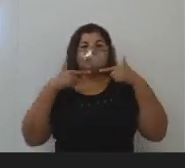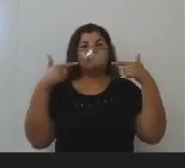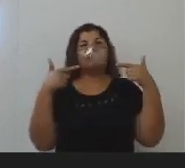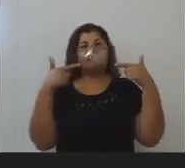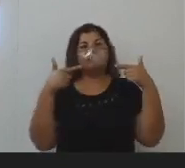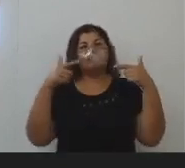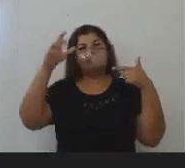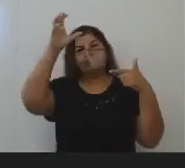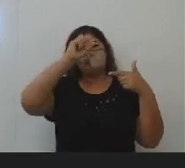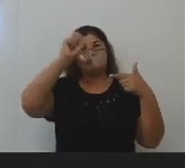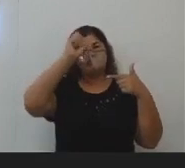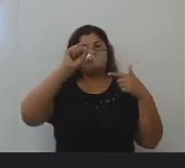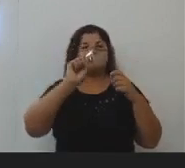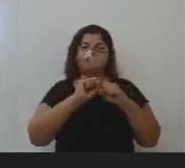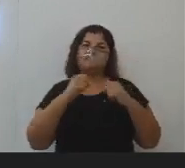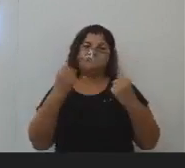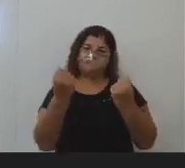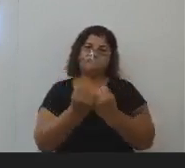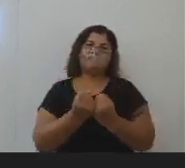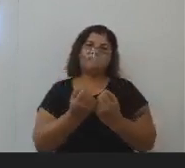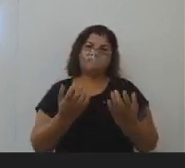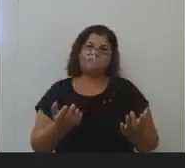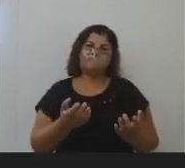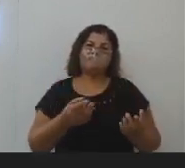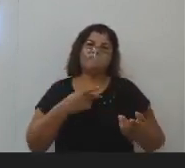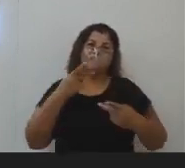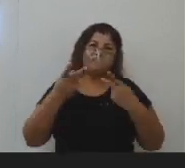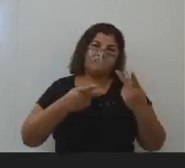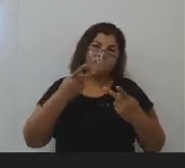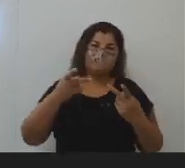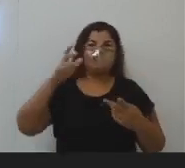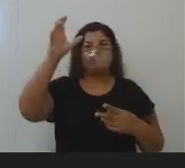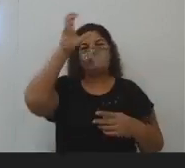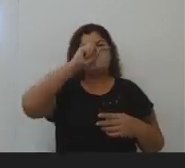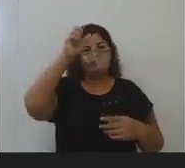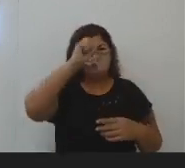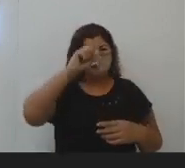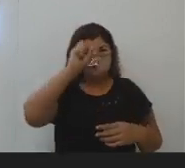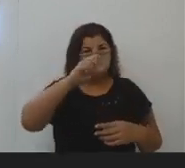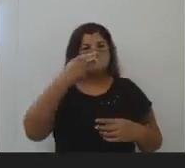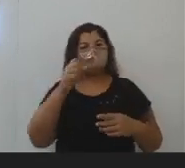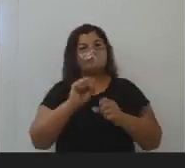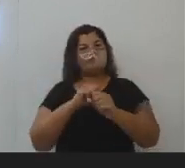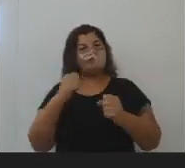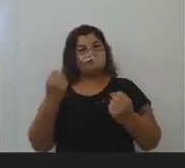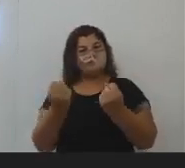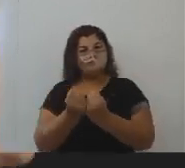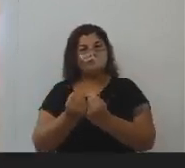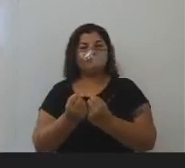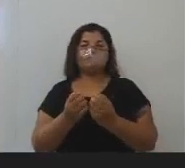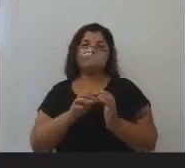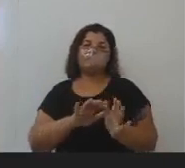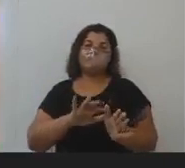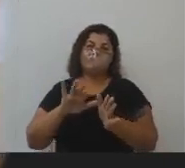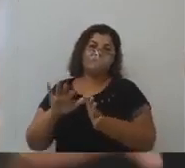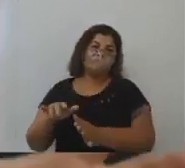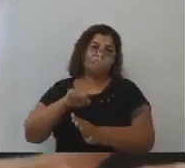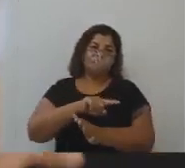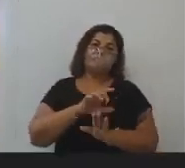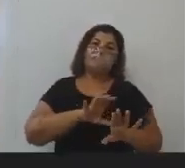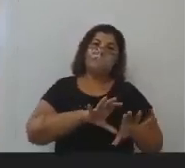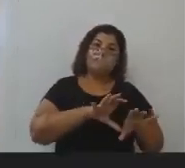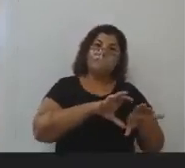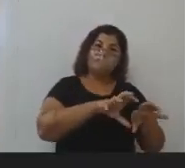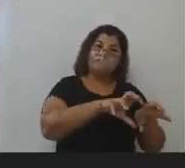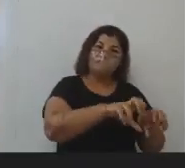gente aprende em sociedade? Falar a gente aprende em sociedade. Então, os animais, os outros